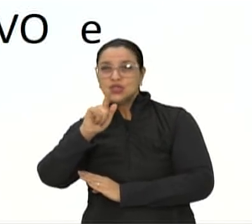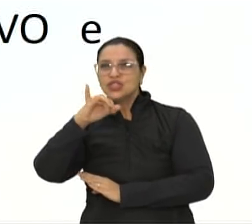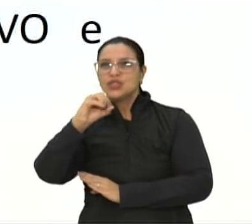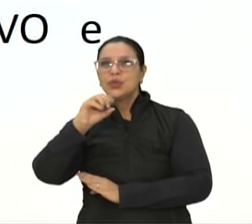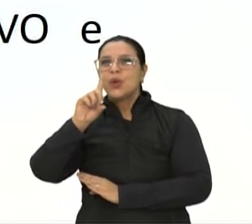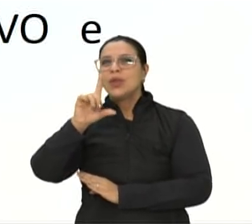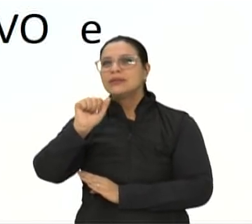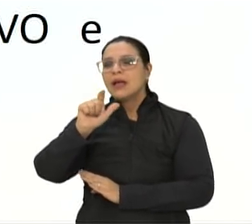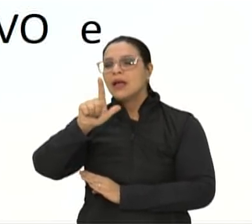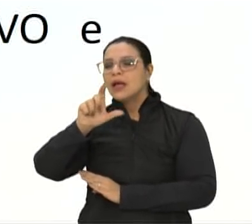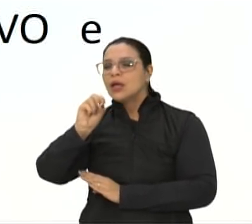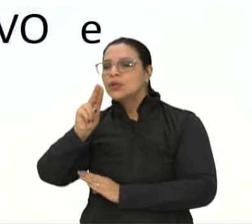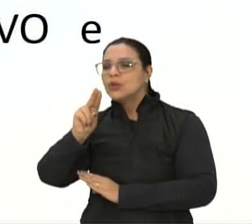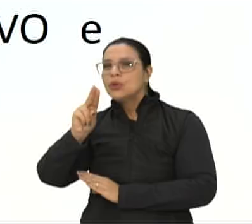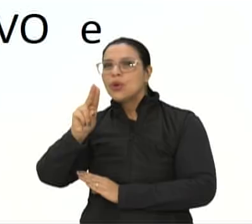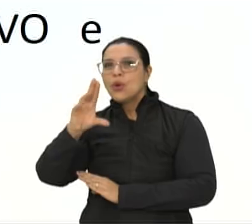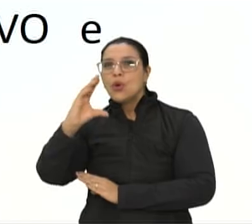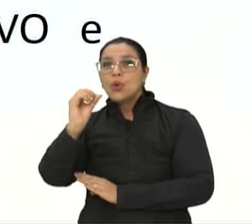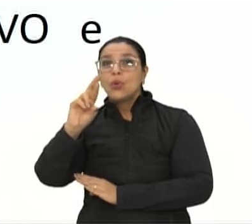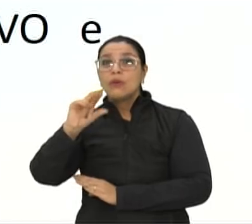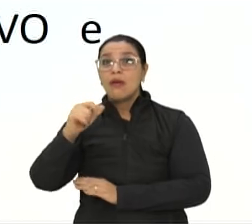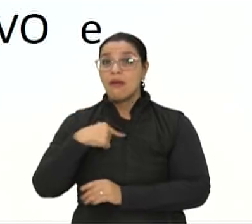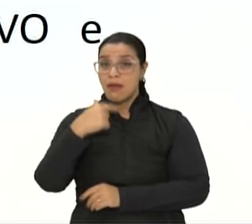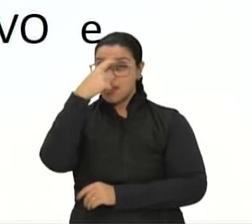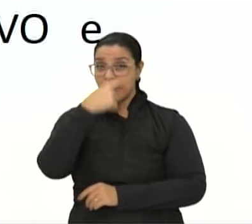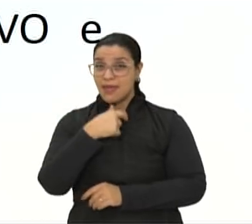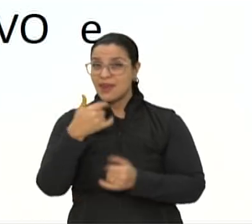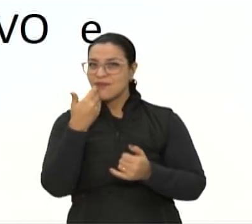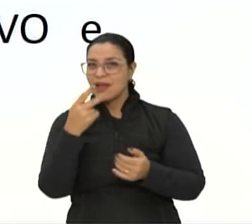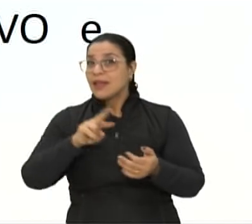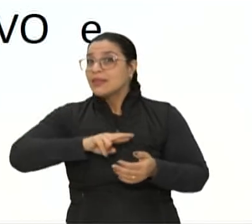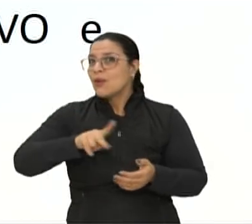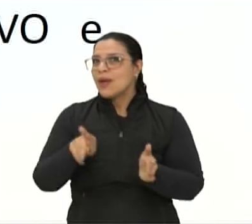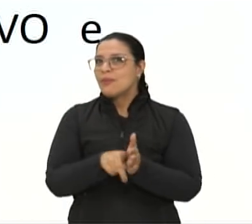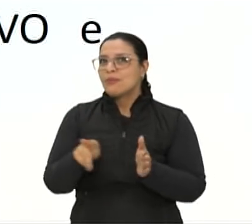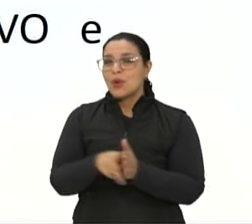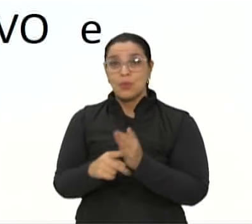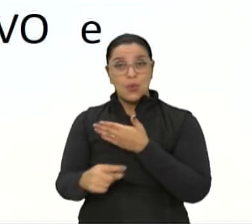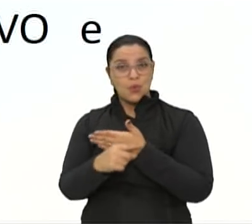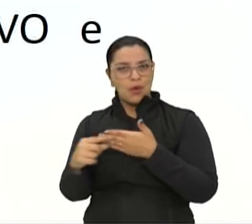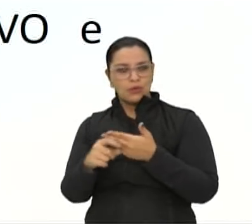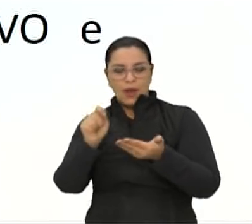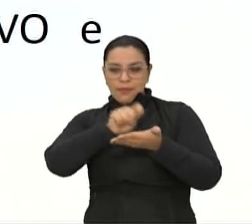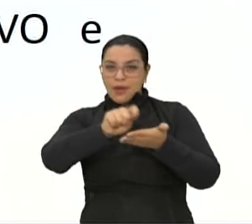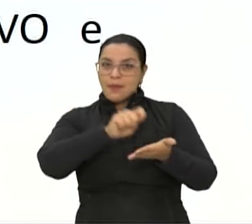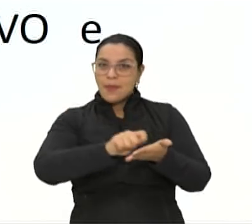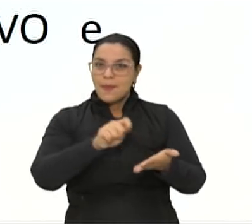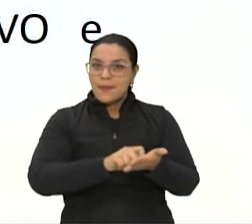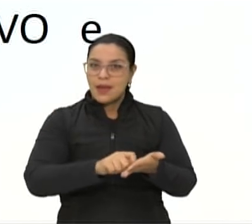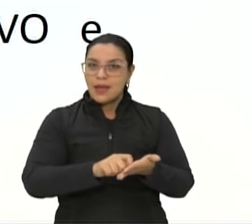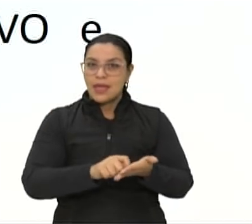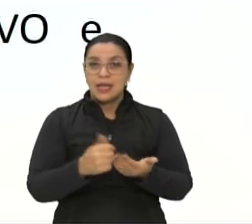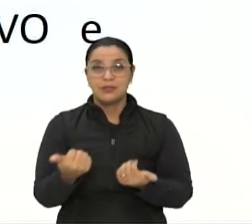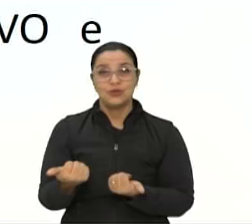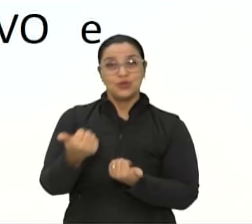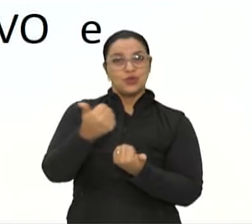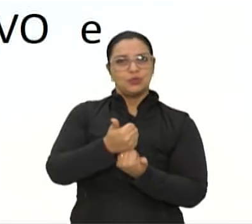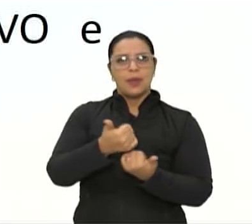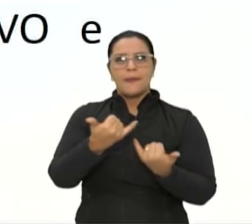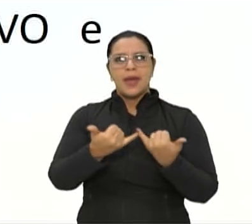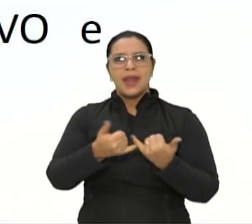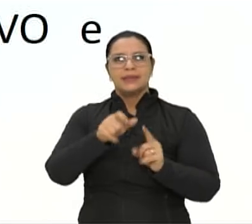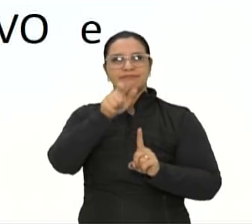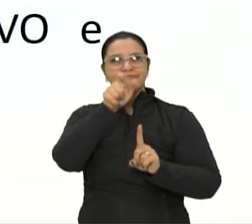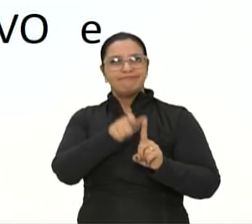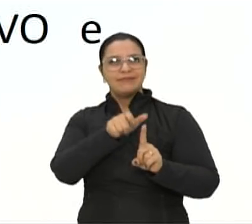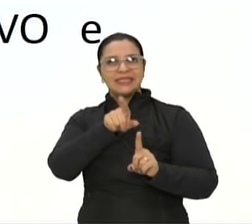escreve, porque é um livro escrito em primeira pessoa, só que não é o Erasmo, né, que está escrevendo, ele se coloca como se fosse um